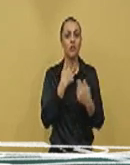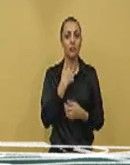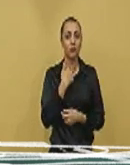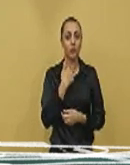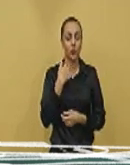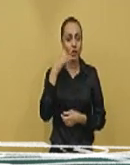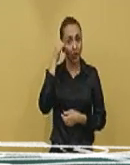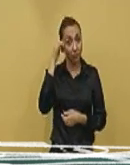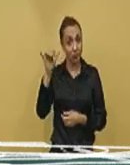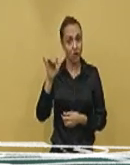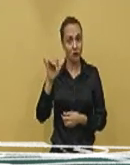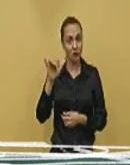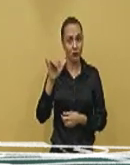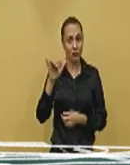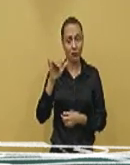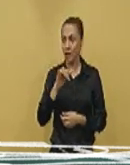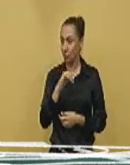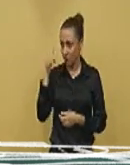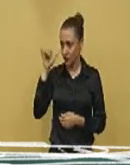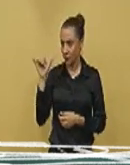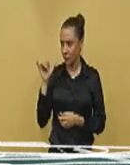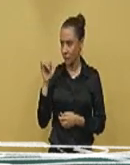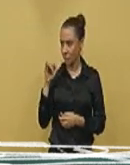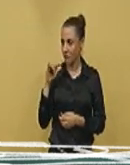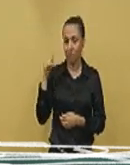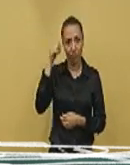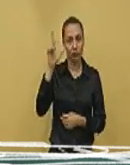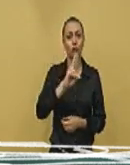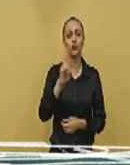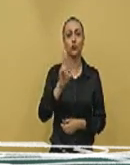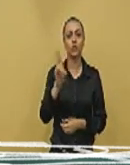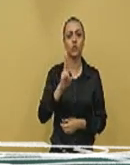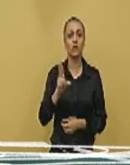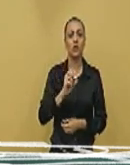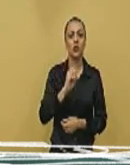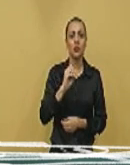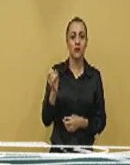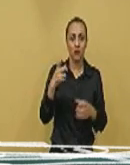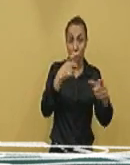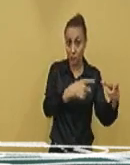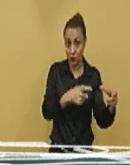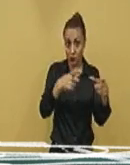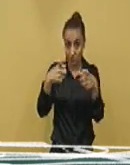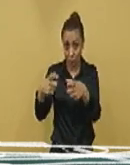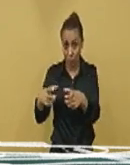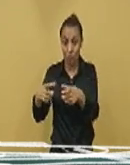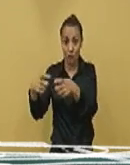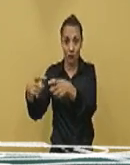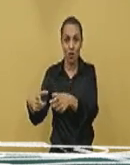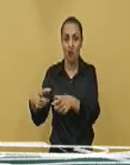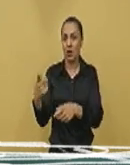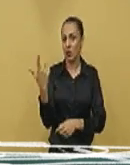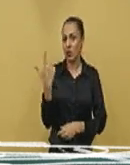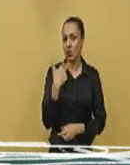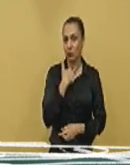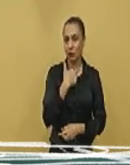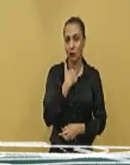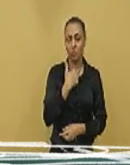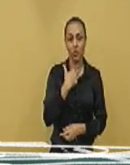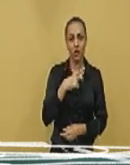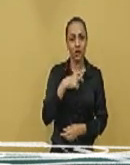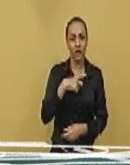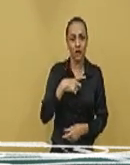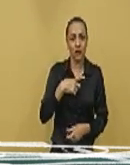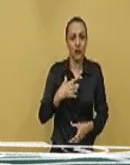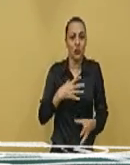E se houver a necessidade, então, que cite setor, divisão, mas para que não haja